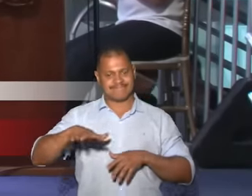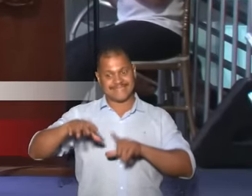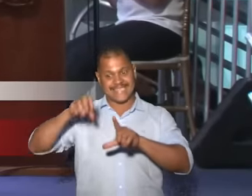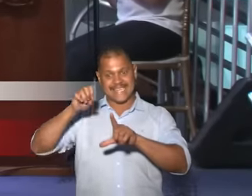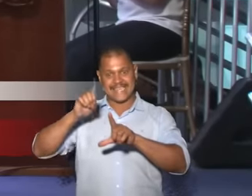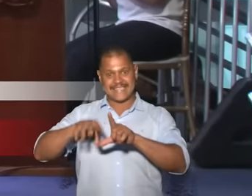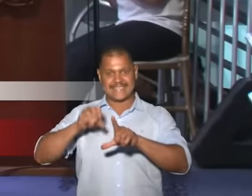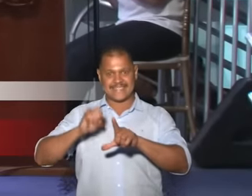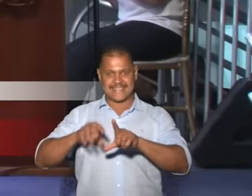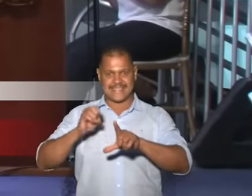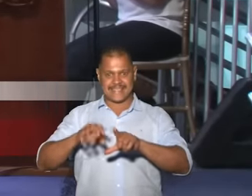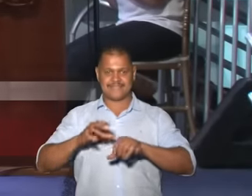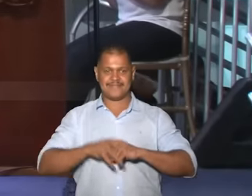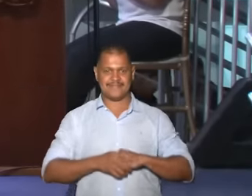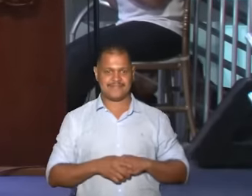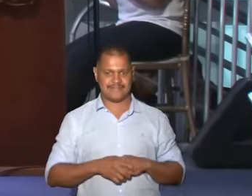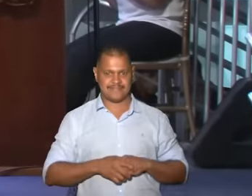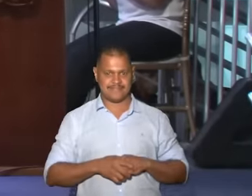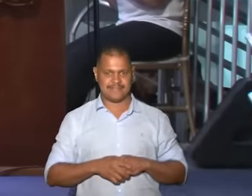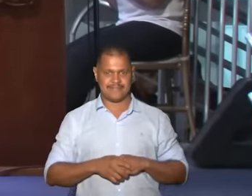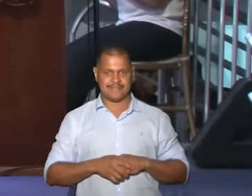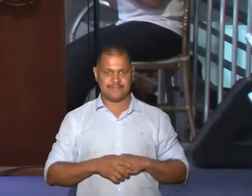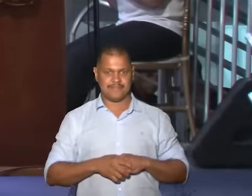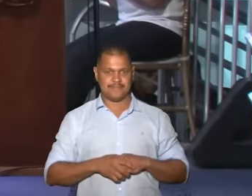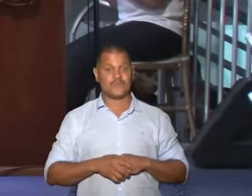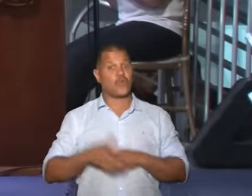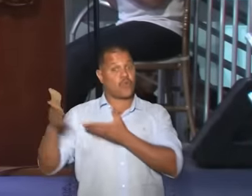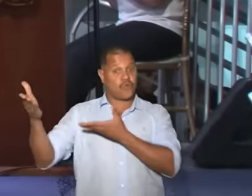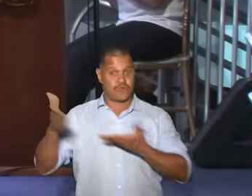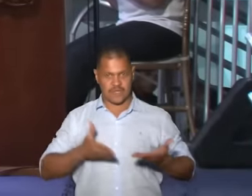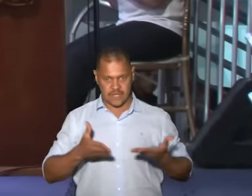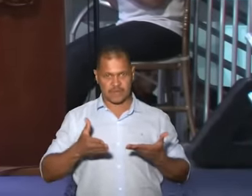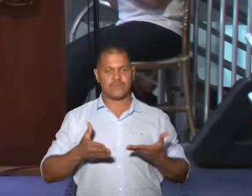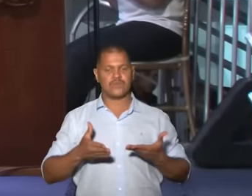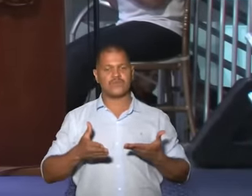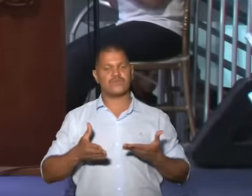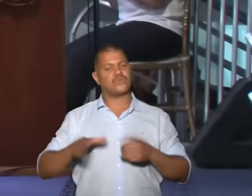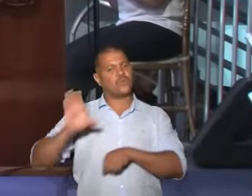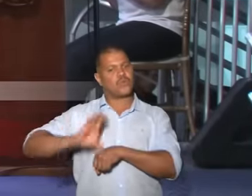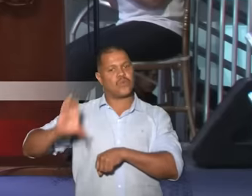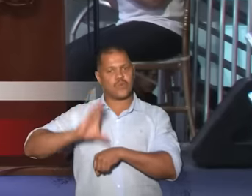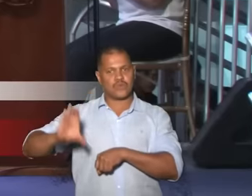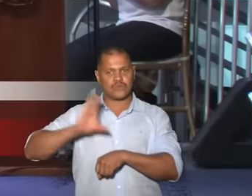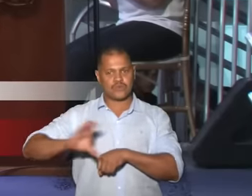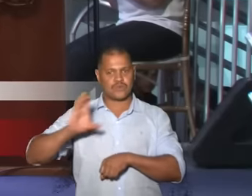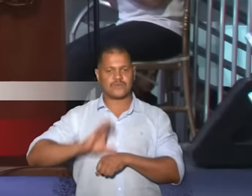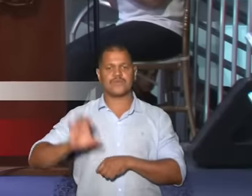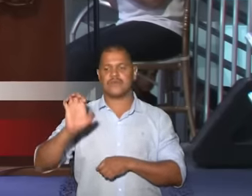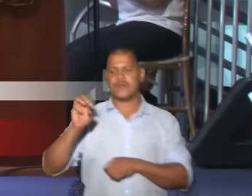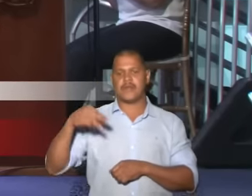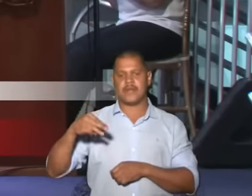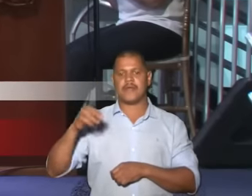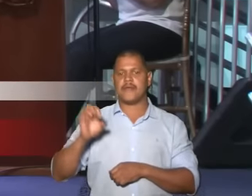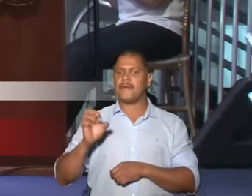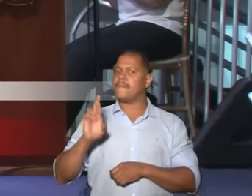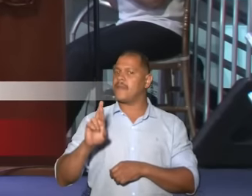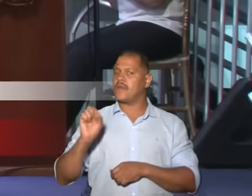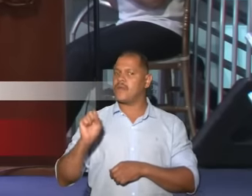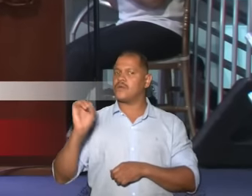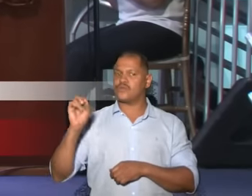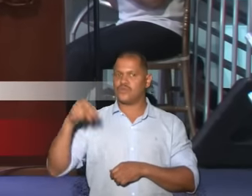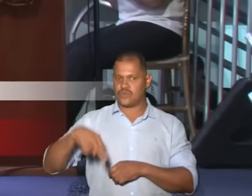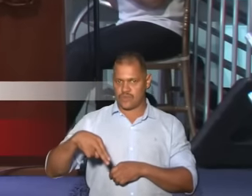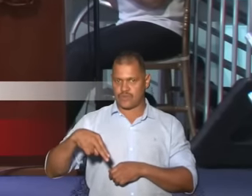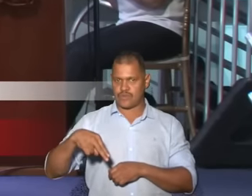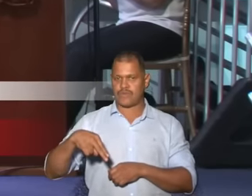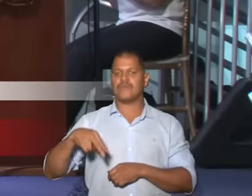convidamos o representante da coordenação do curso, professor Emerson Nunes da Costa